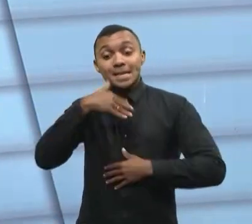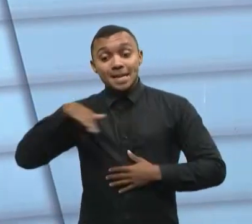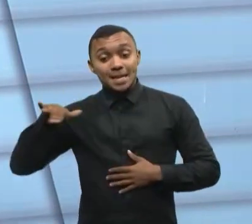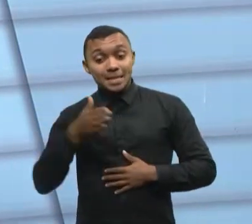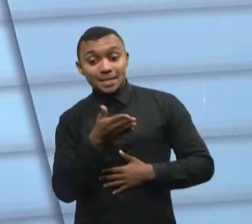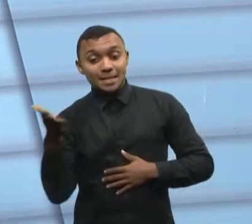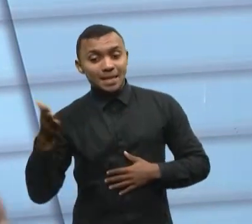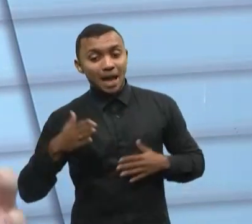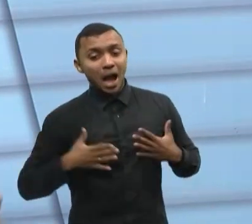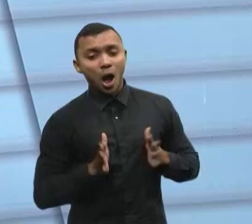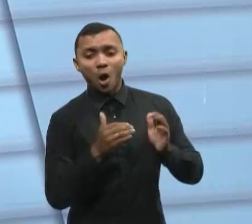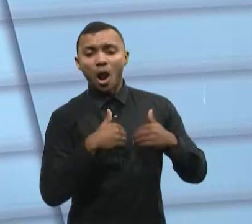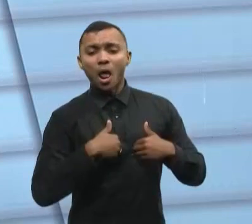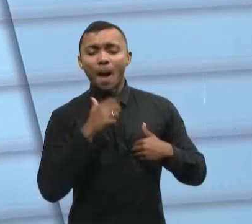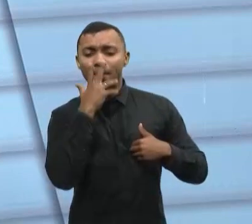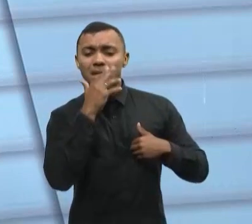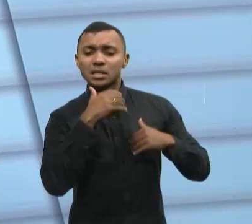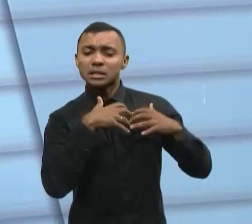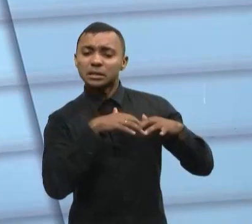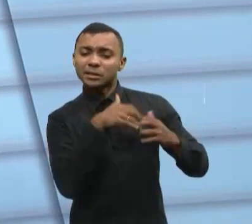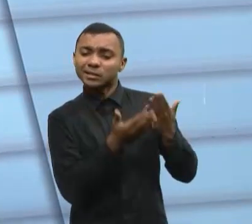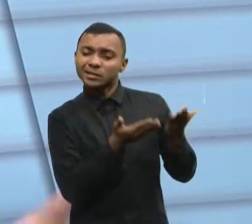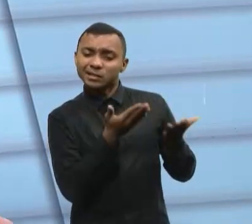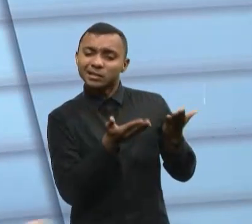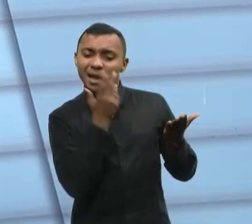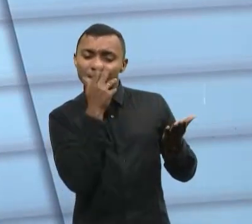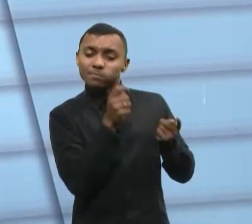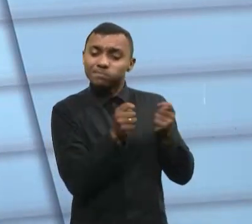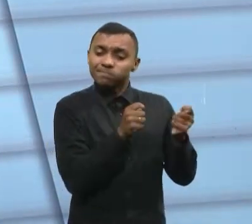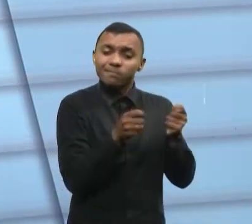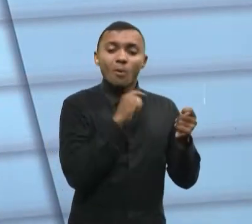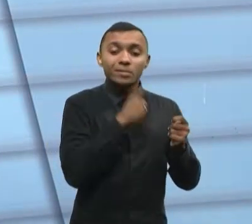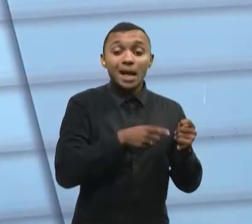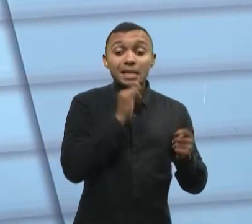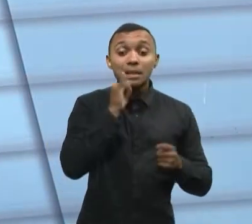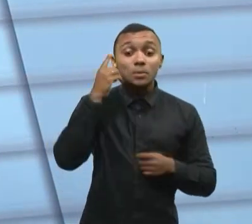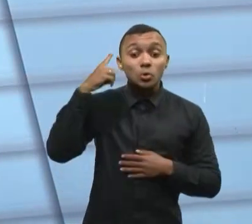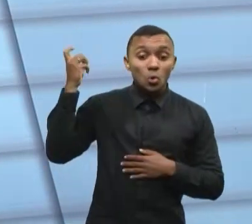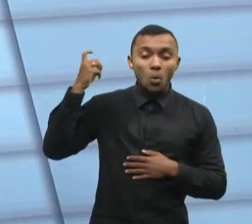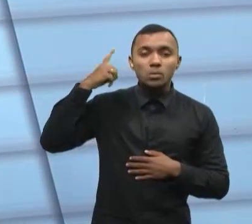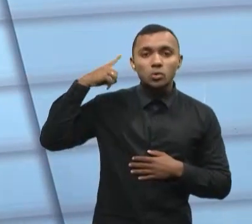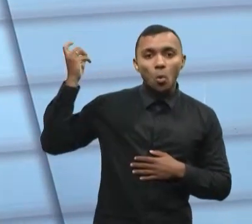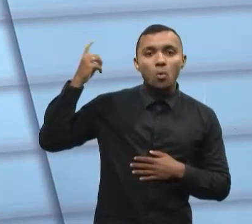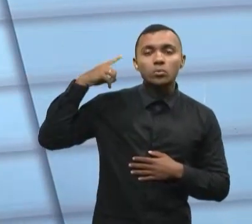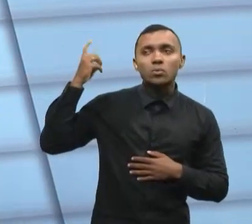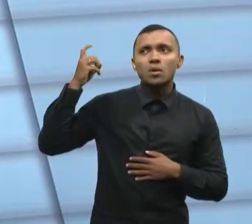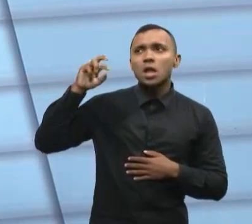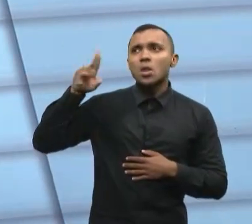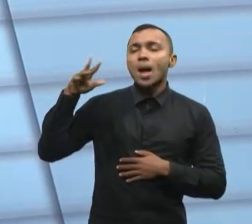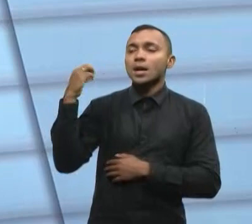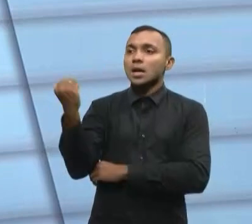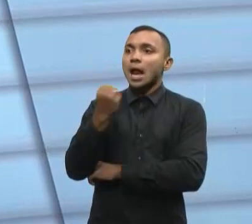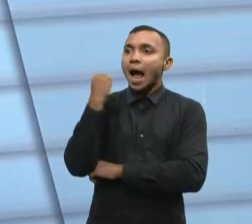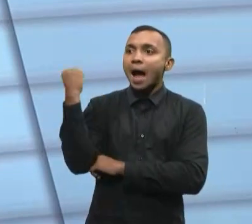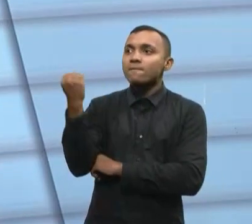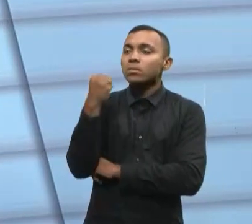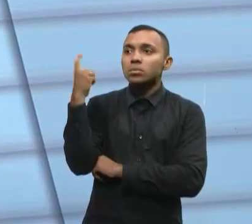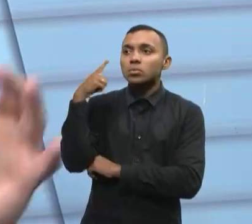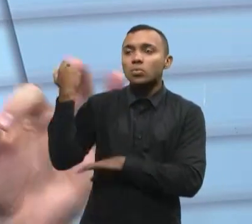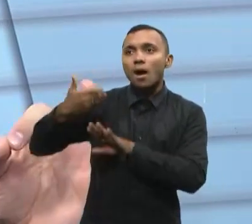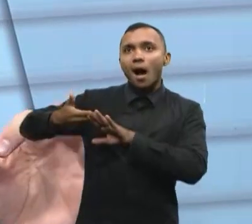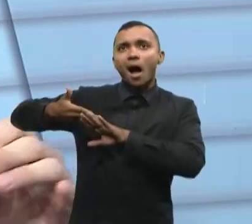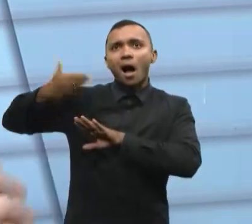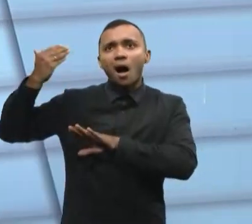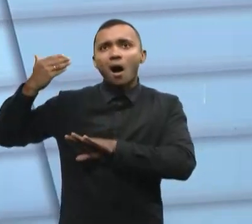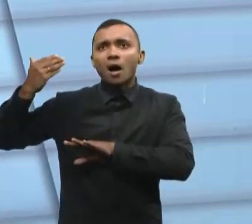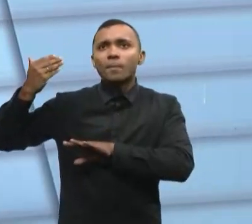que isso é desbalanceado. Né? Então, como a gente falou do som, né? Às vezes não é a intensidade do som, mas é um